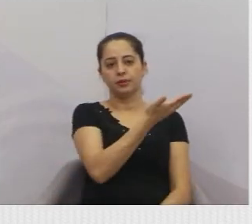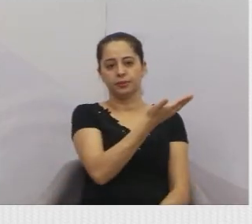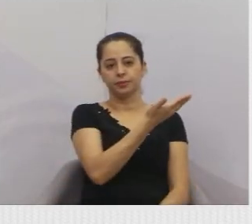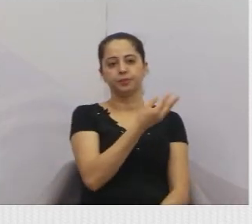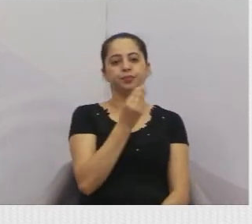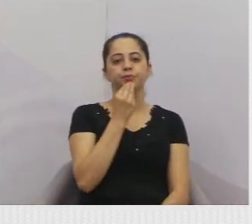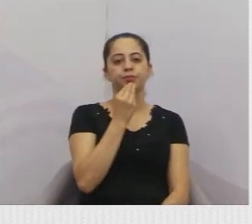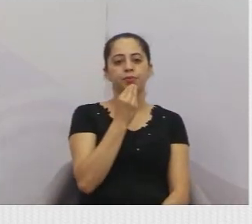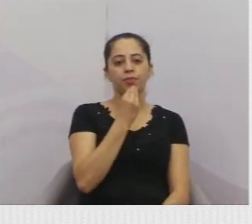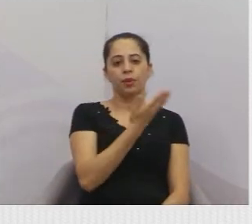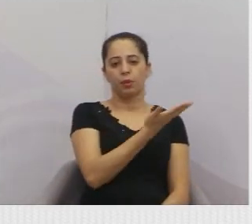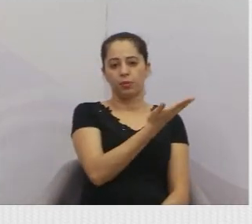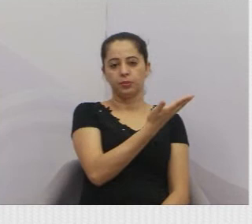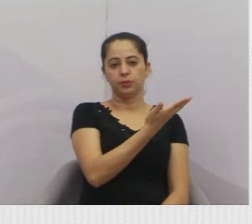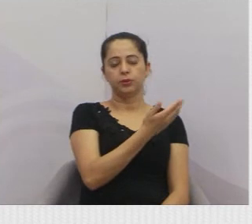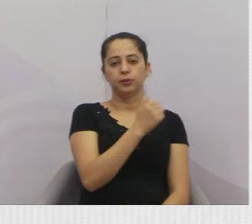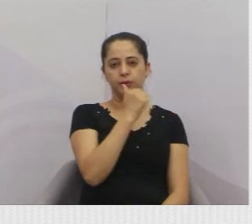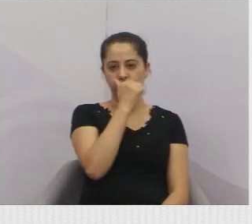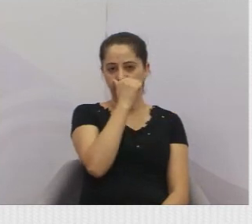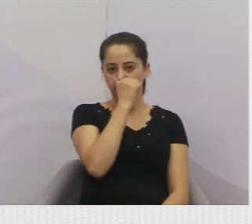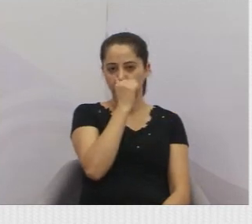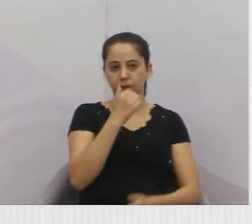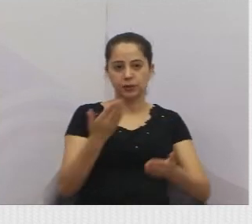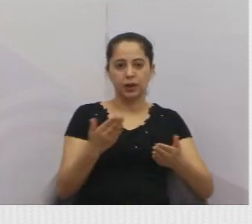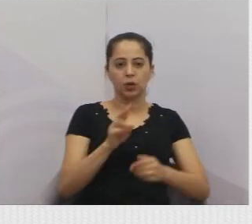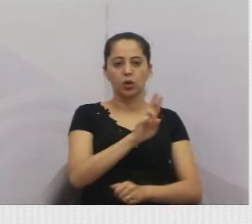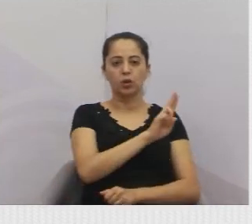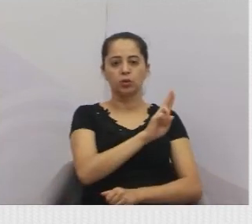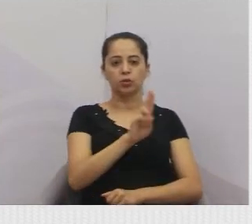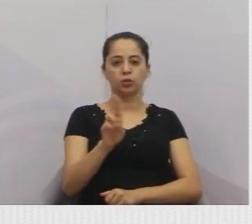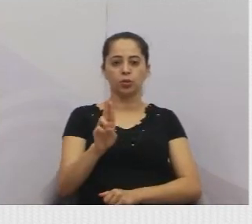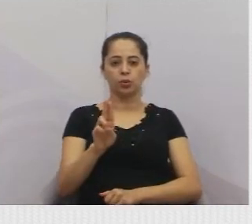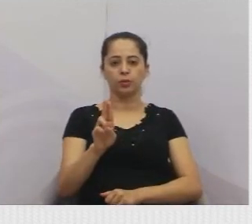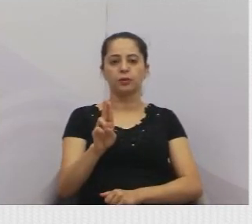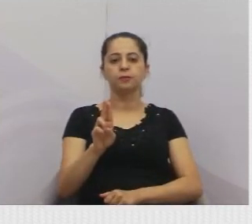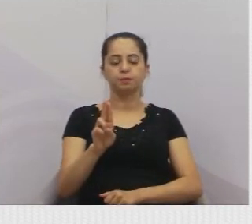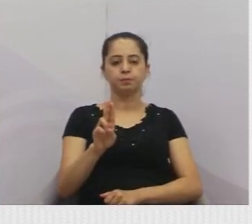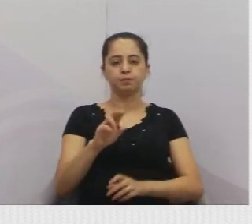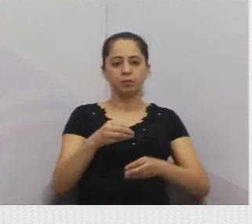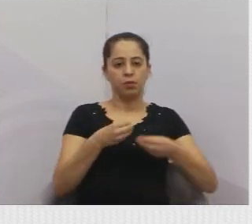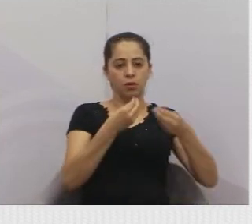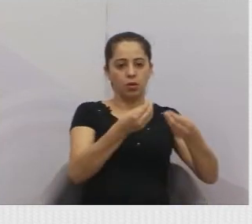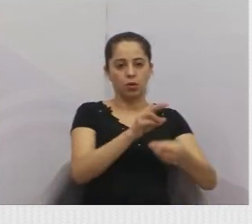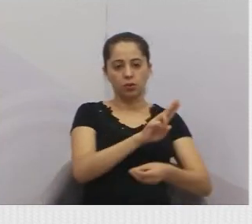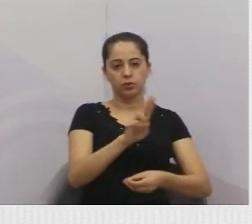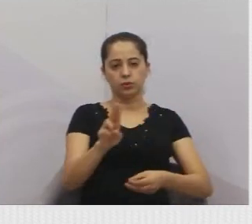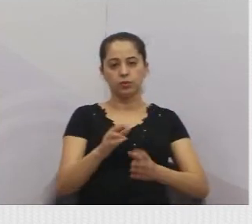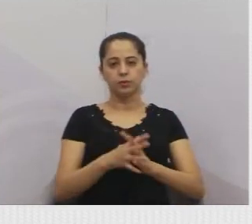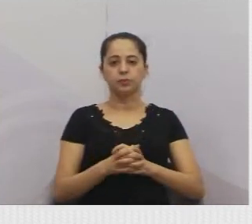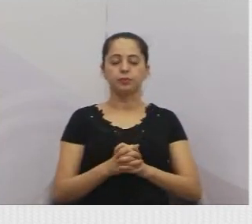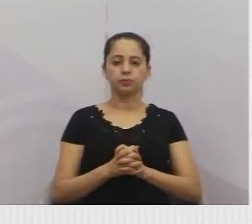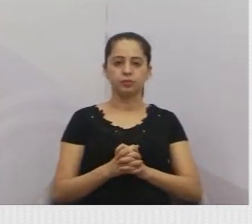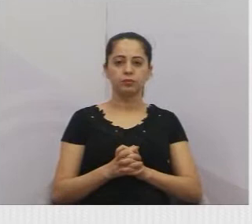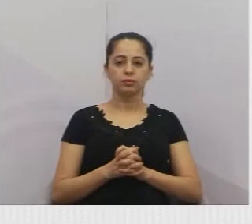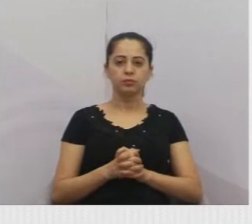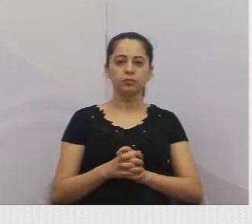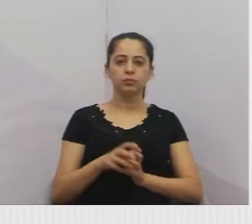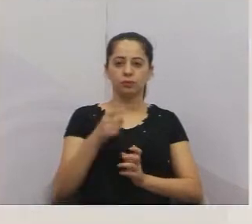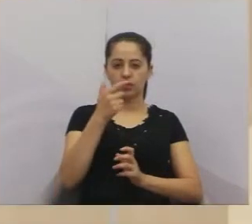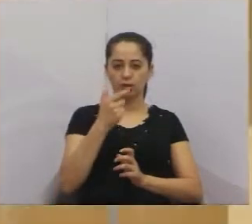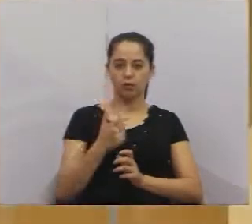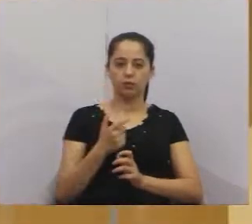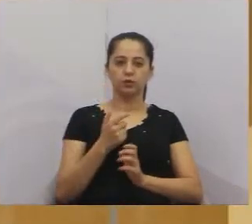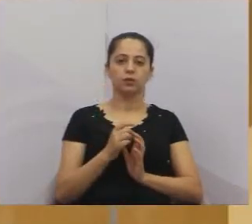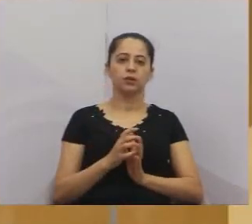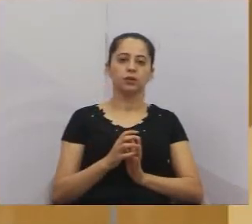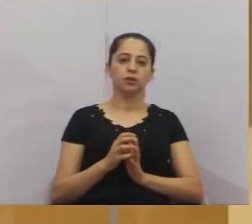oportunidade que me deram de poder colocar o nome do Jorge nesse espaço, que no primeiro mandato em que eu estive aqui como vereador,